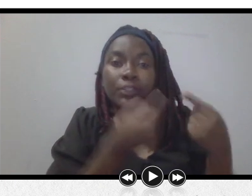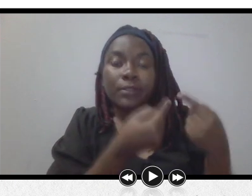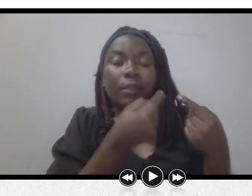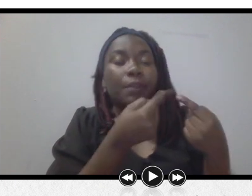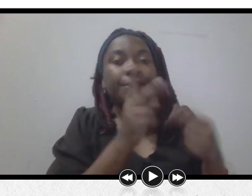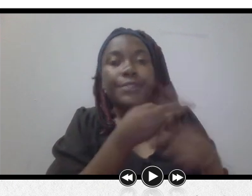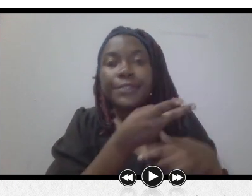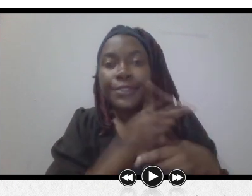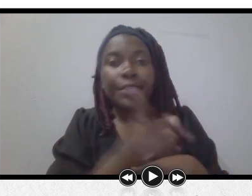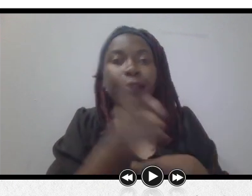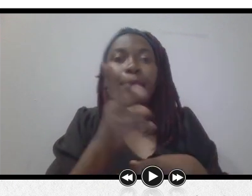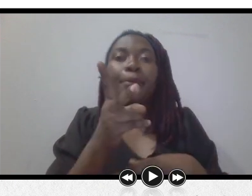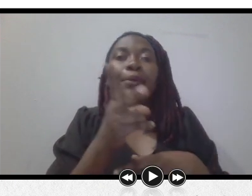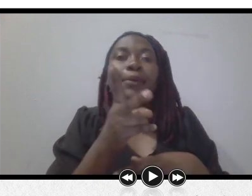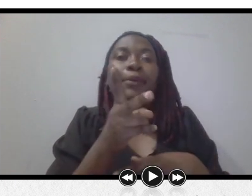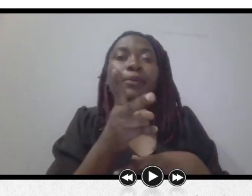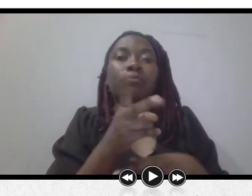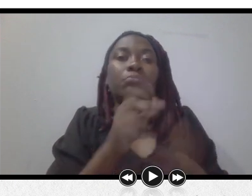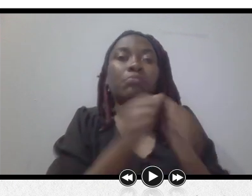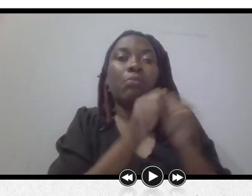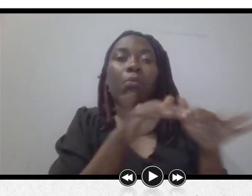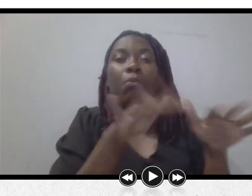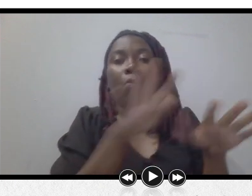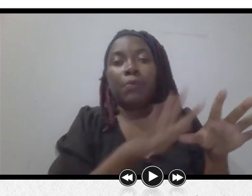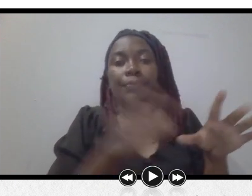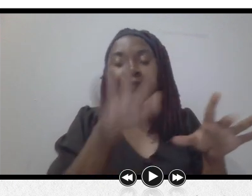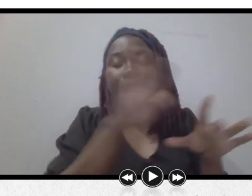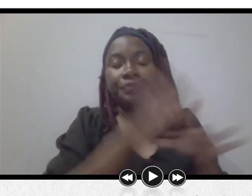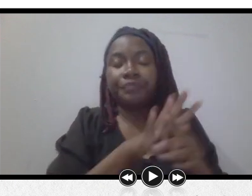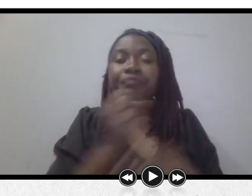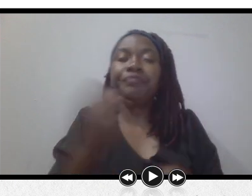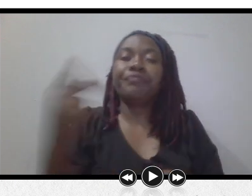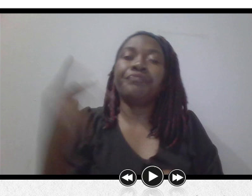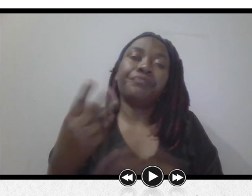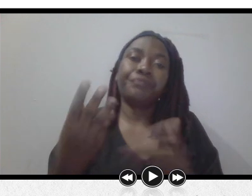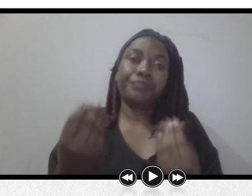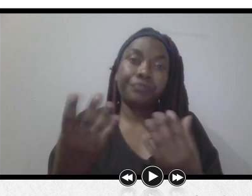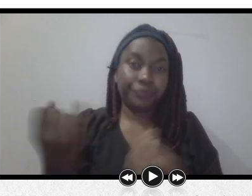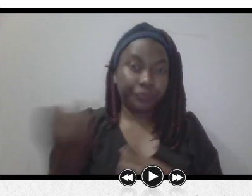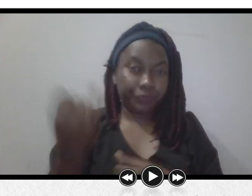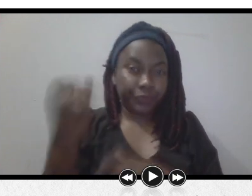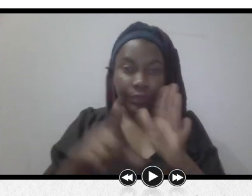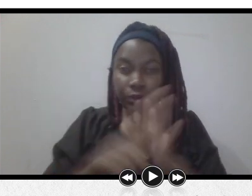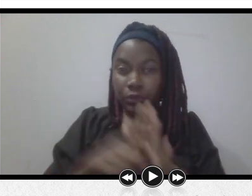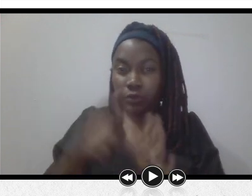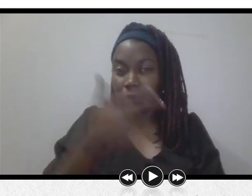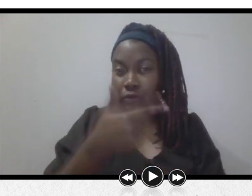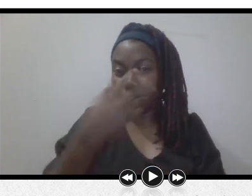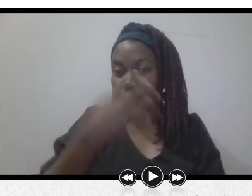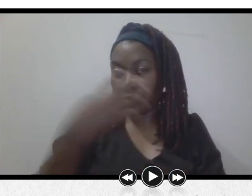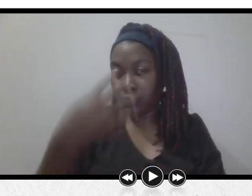sempre tomaram conta desse ambiente. Um segundo ponto também bastante importante da Lei 11.445, de